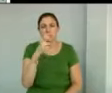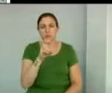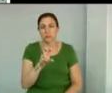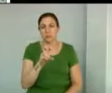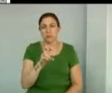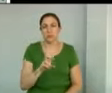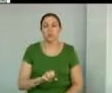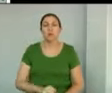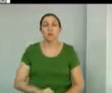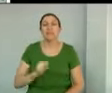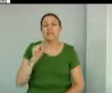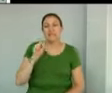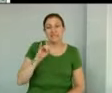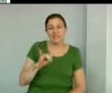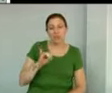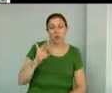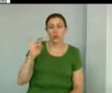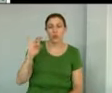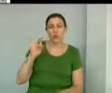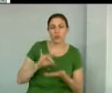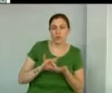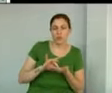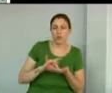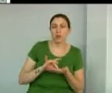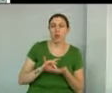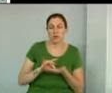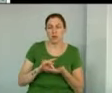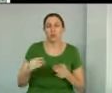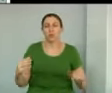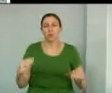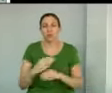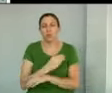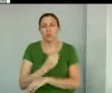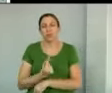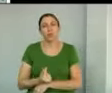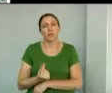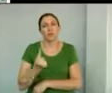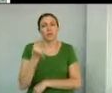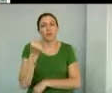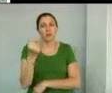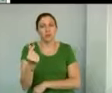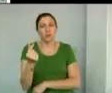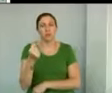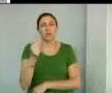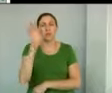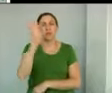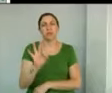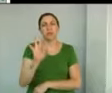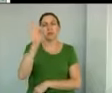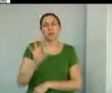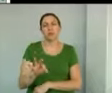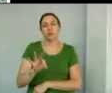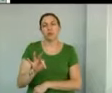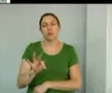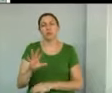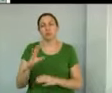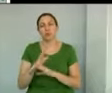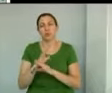R$ 144.385.000. E se confirmarmos todos esses valores, tanto de receita quanto de despesa, o percentual aplicado vai